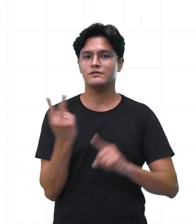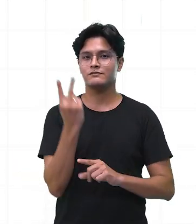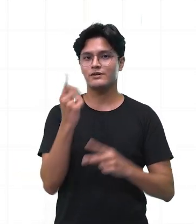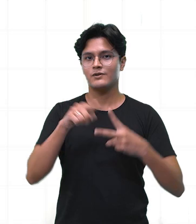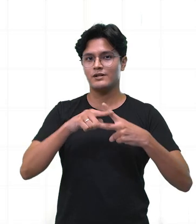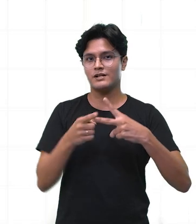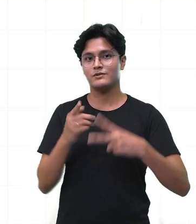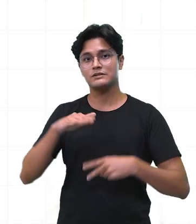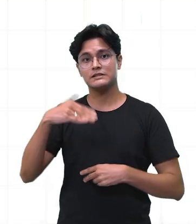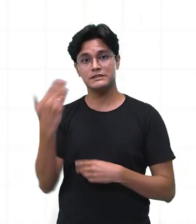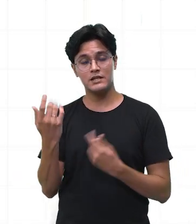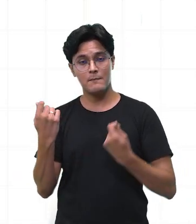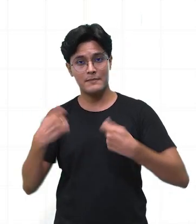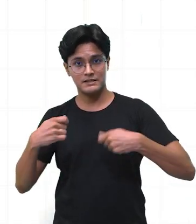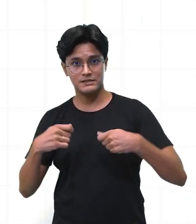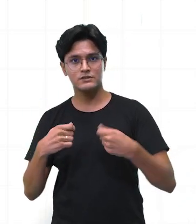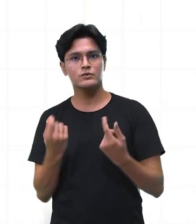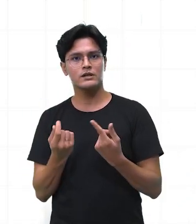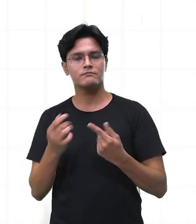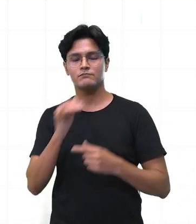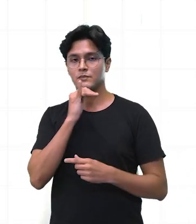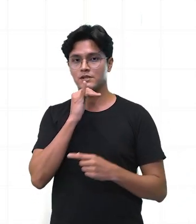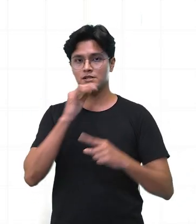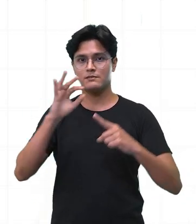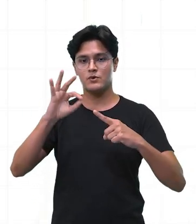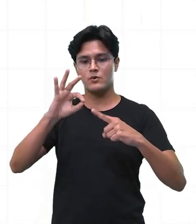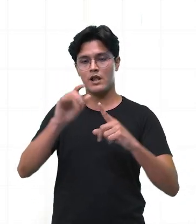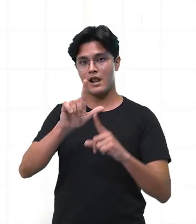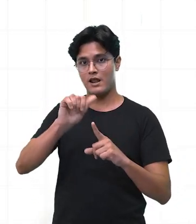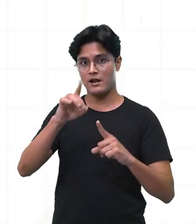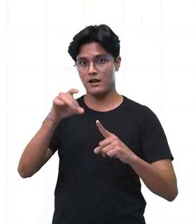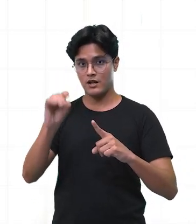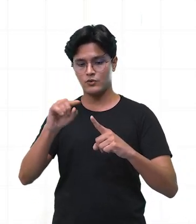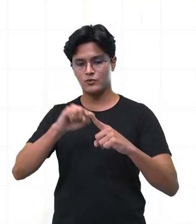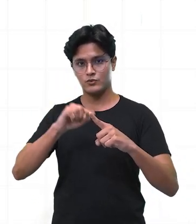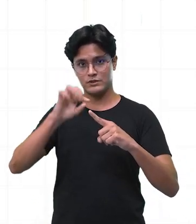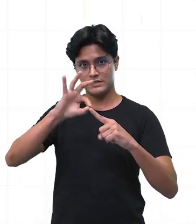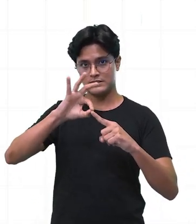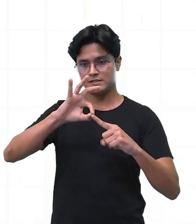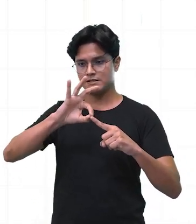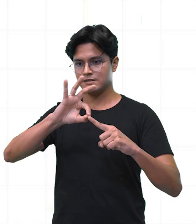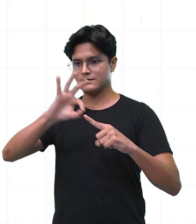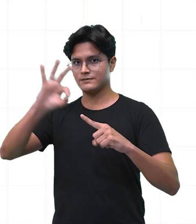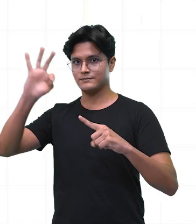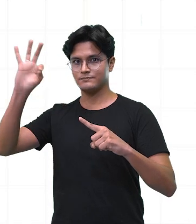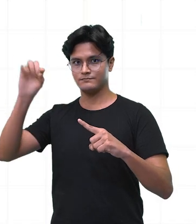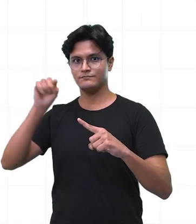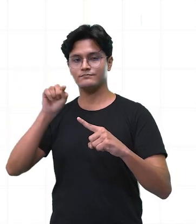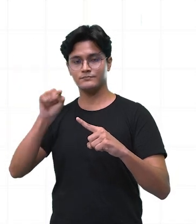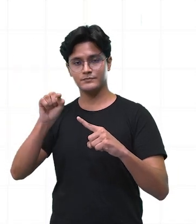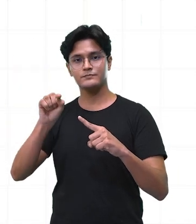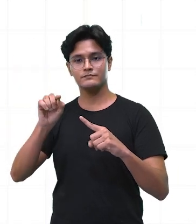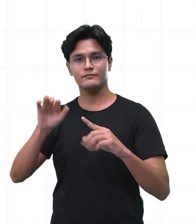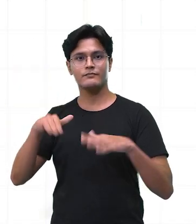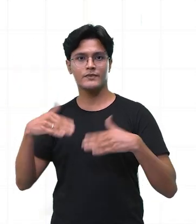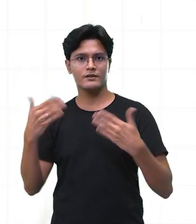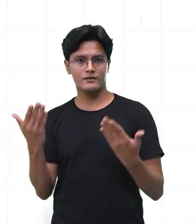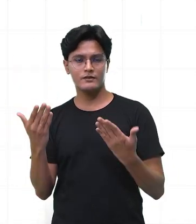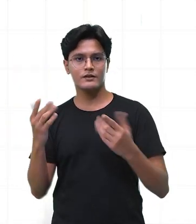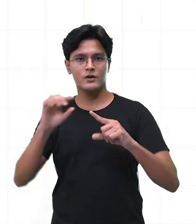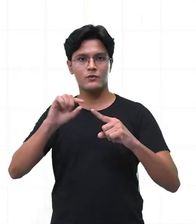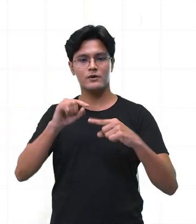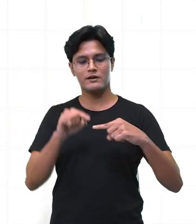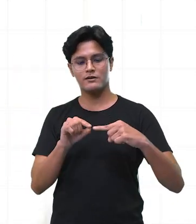externo, basta eu prolongar, fazer um pequeno prolongamento de um de seus lados. Então eu vou prolongar